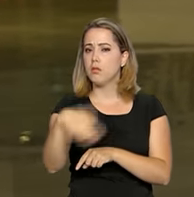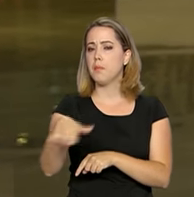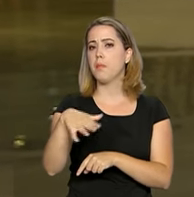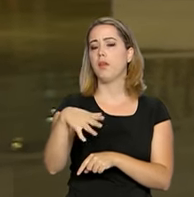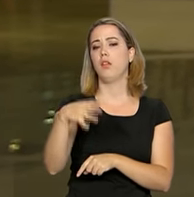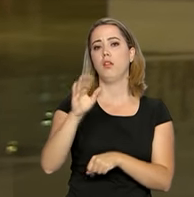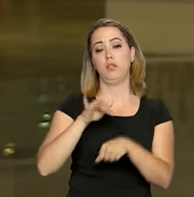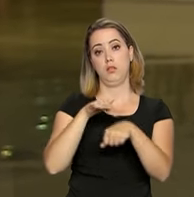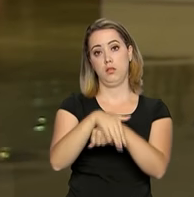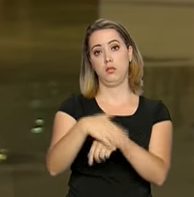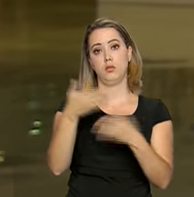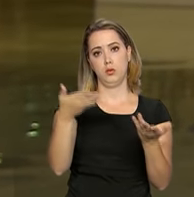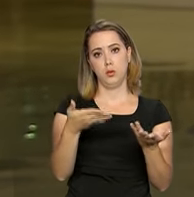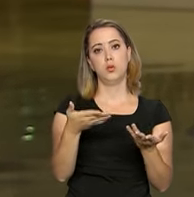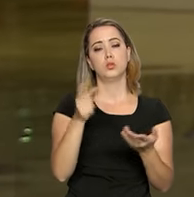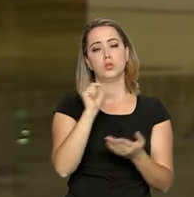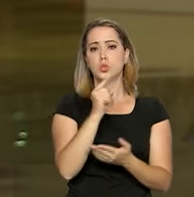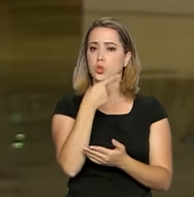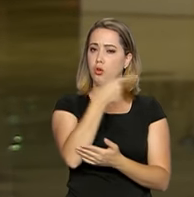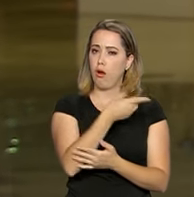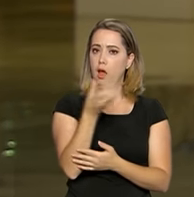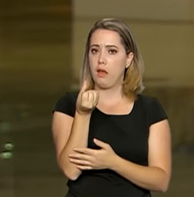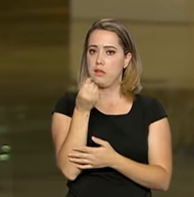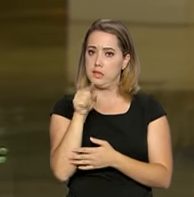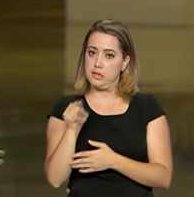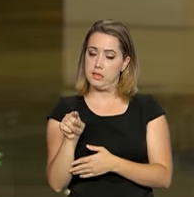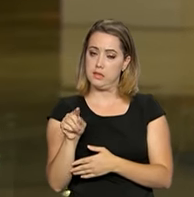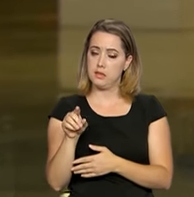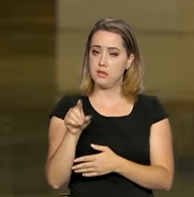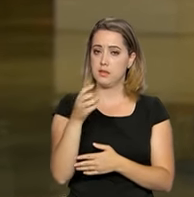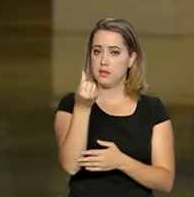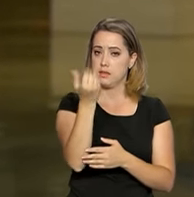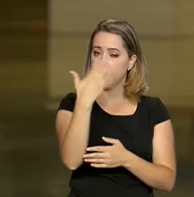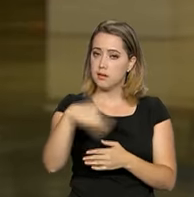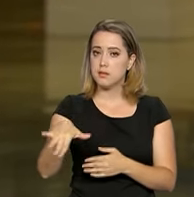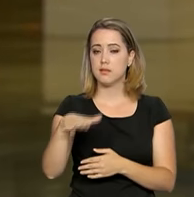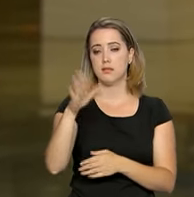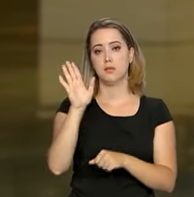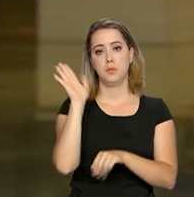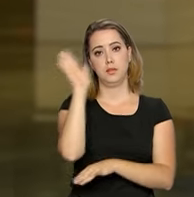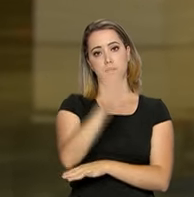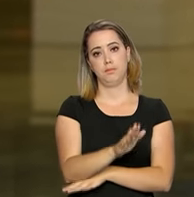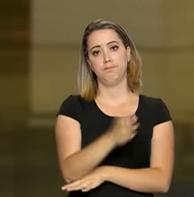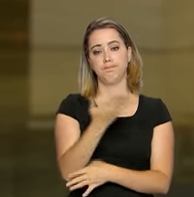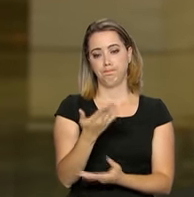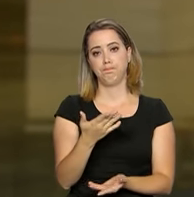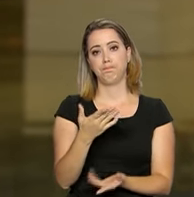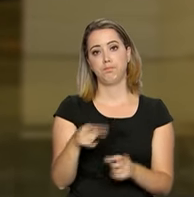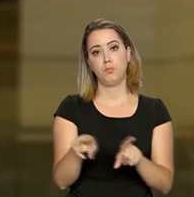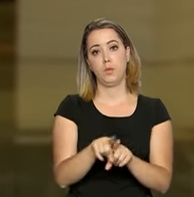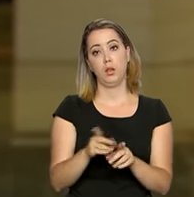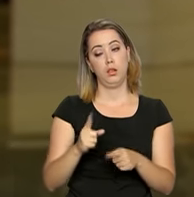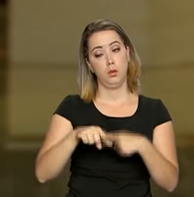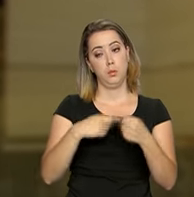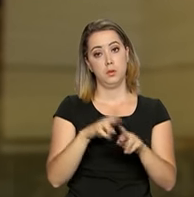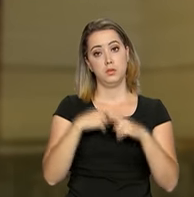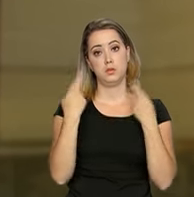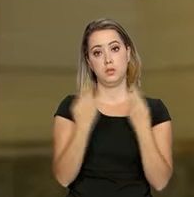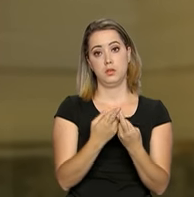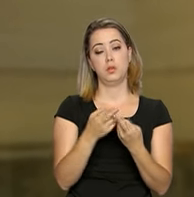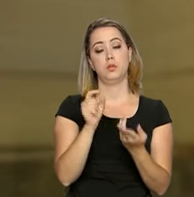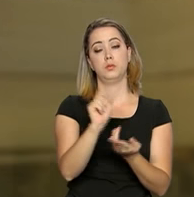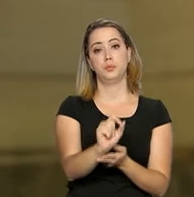aqui de Brasília 6:30 da tarde horário de Manaus e siga para esta reunião com o governador José Melo de